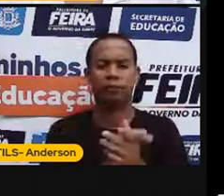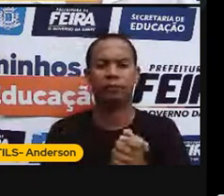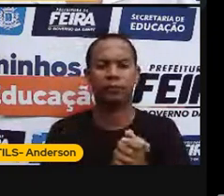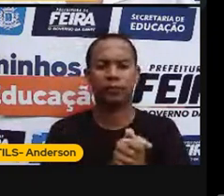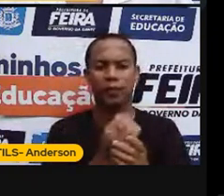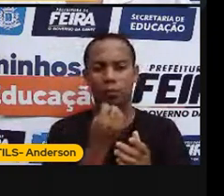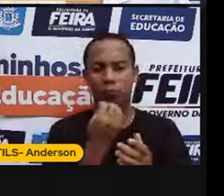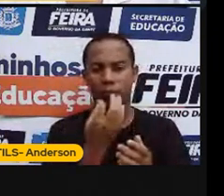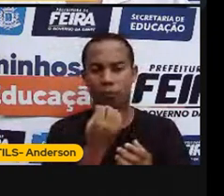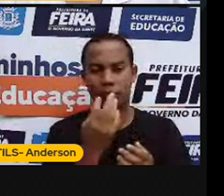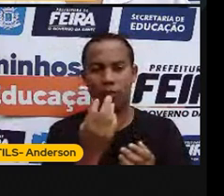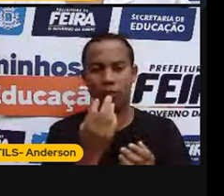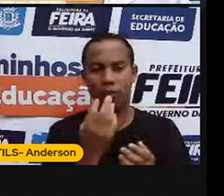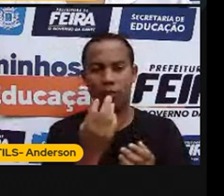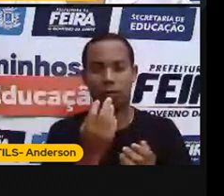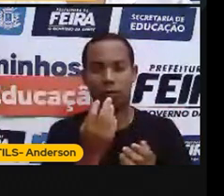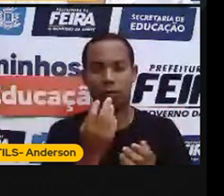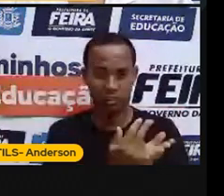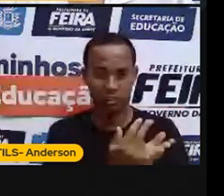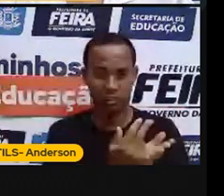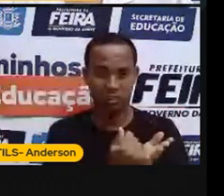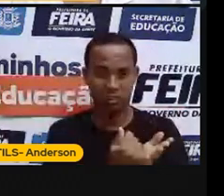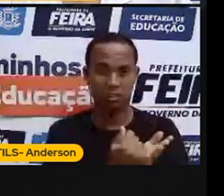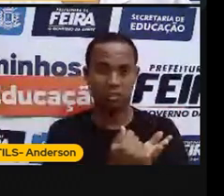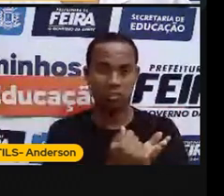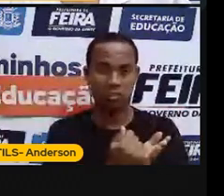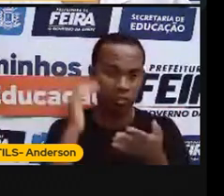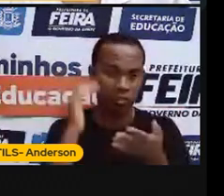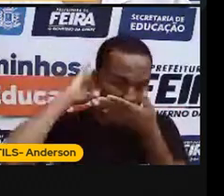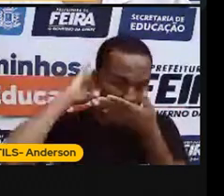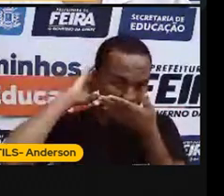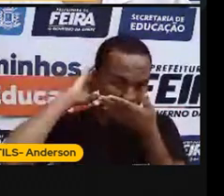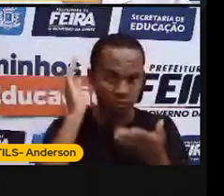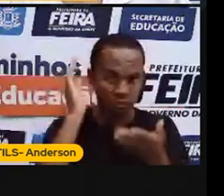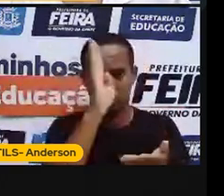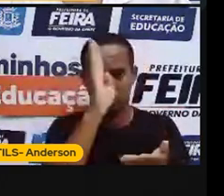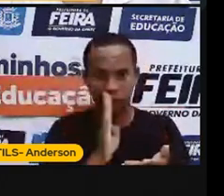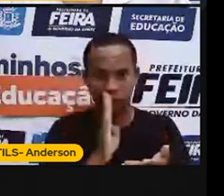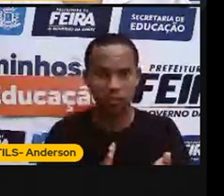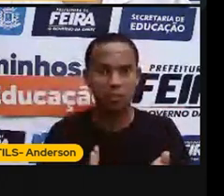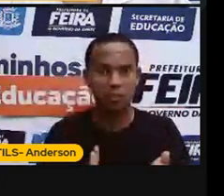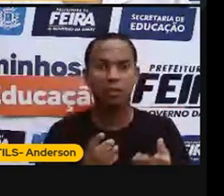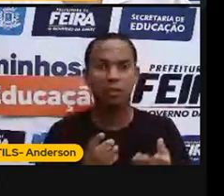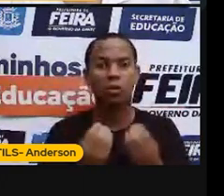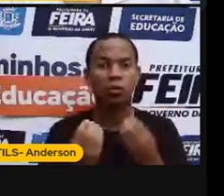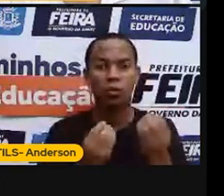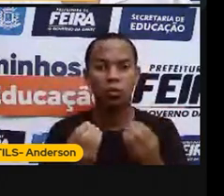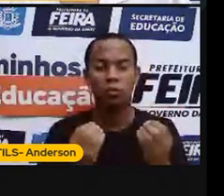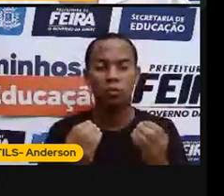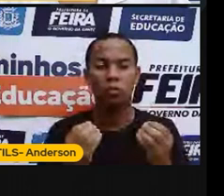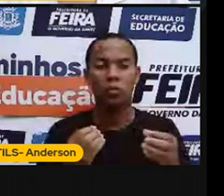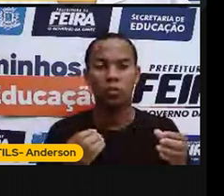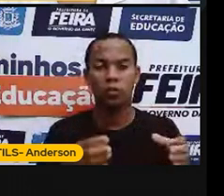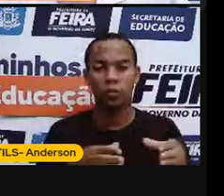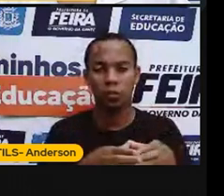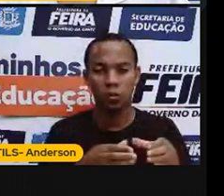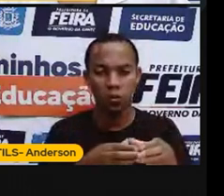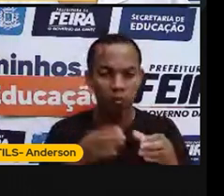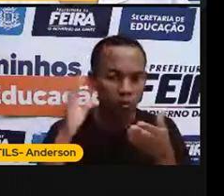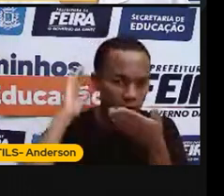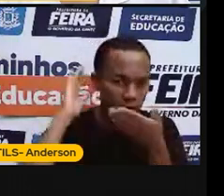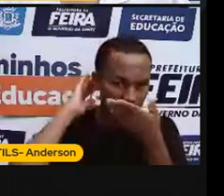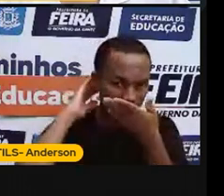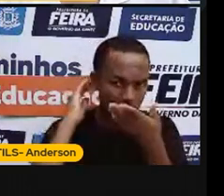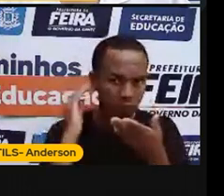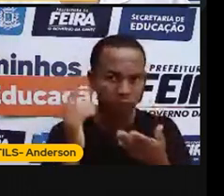Bom, a arte indígena brasileira compreende as diversas maneiras do índio expressar a sua cultura. Cada tribo indígena